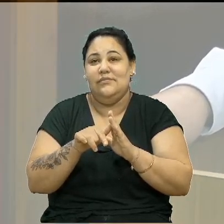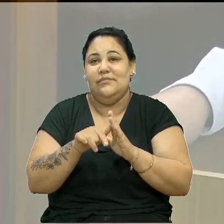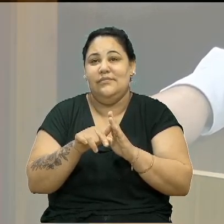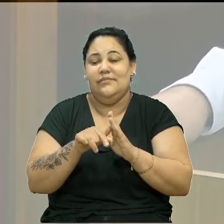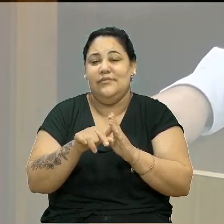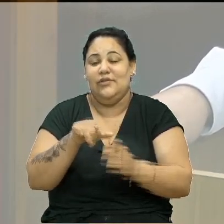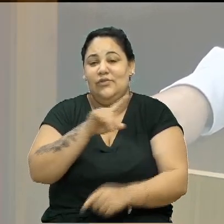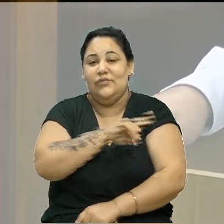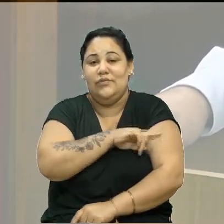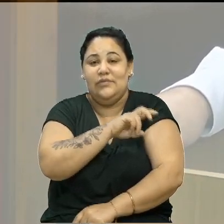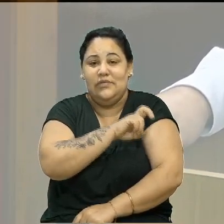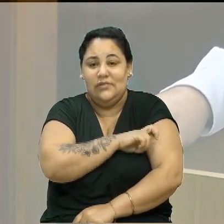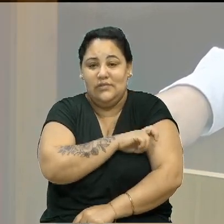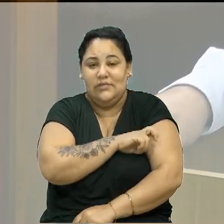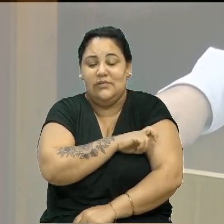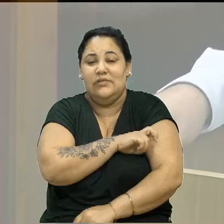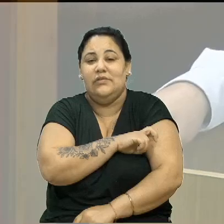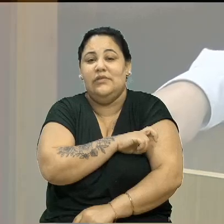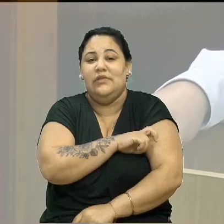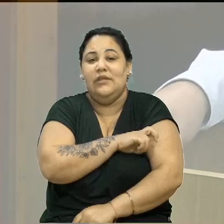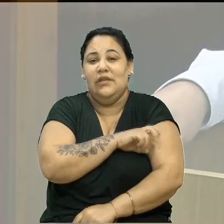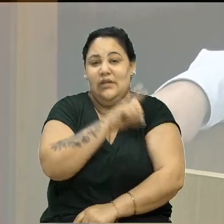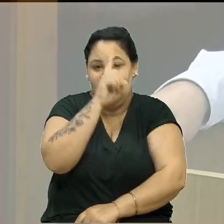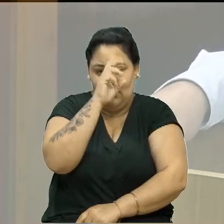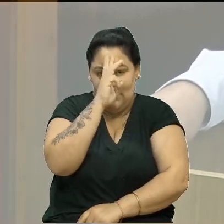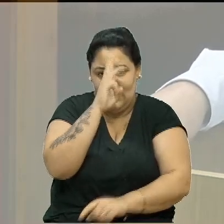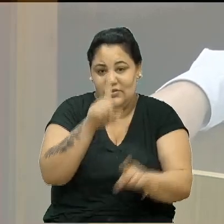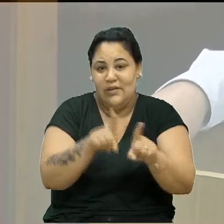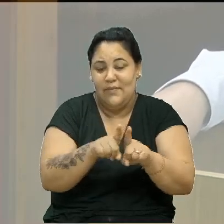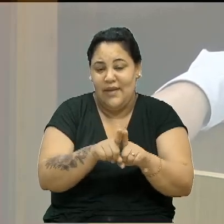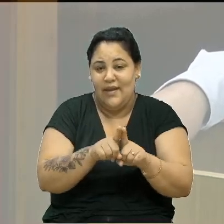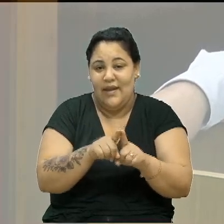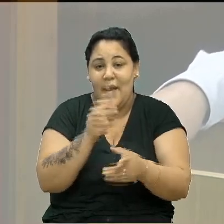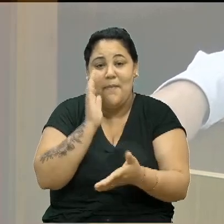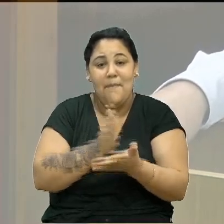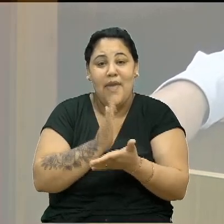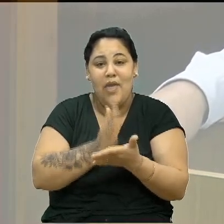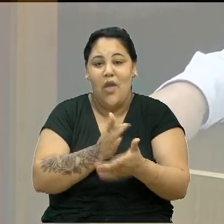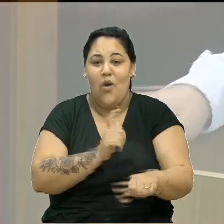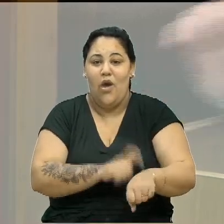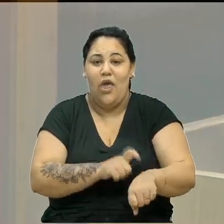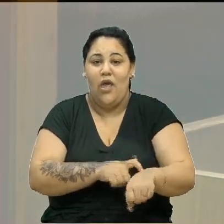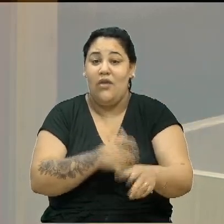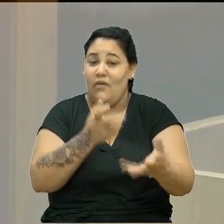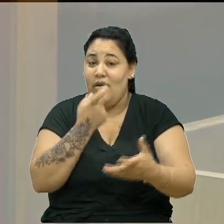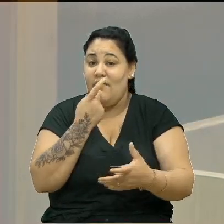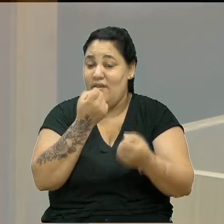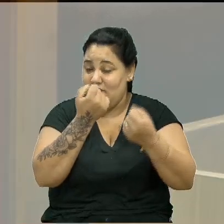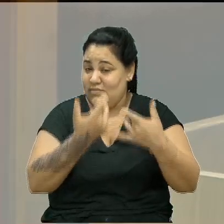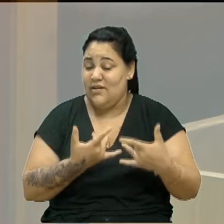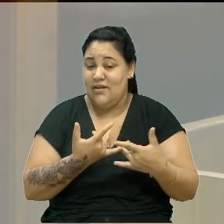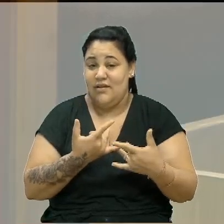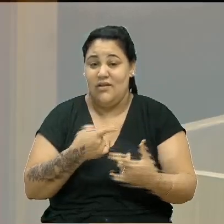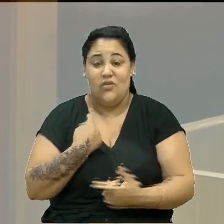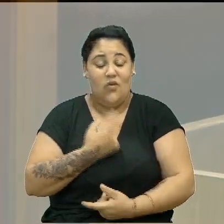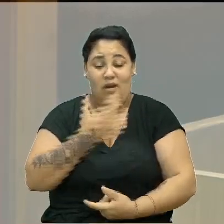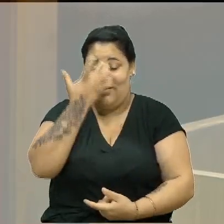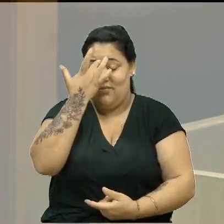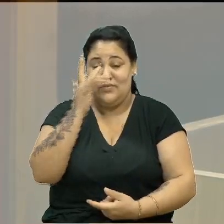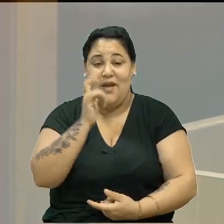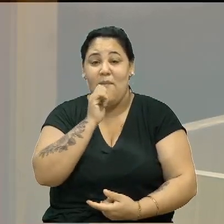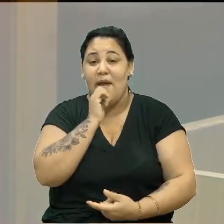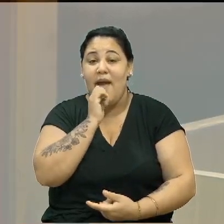essa obrigatoriedade se dá apenas de meio turno. Eu quero conclamar. Nós não sabemos quem será